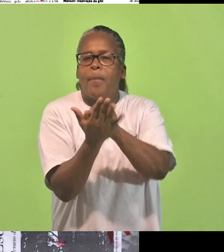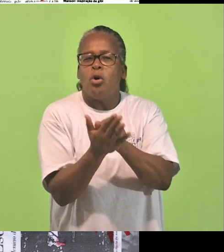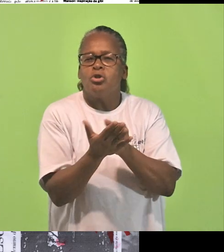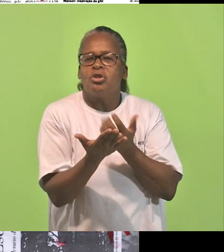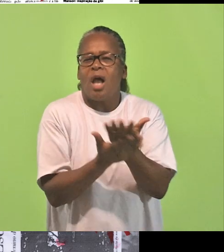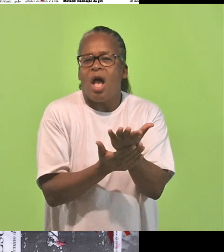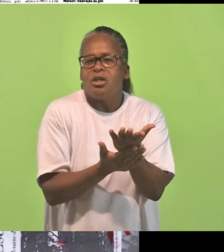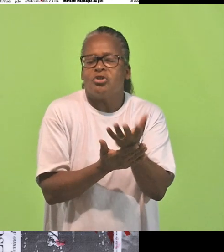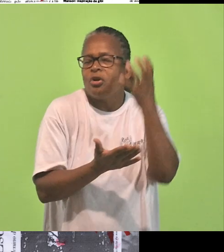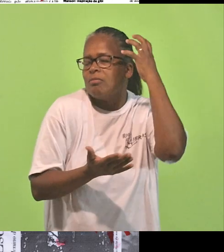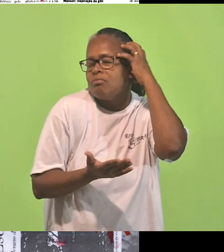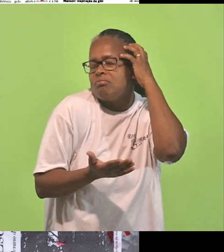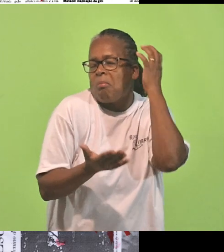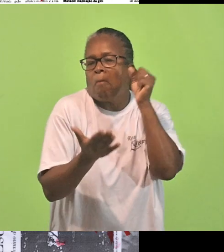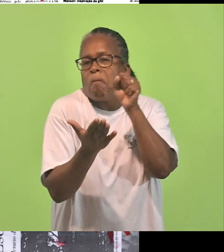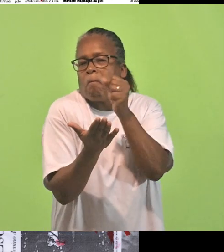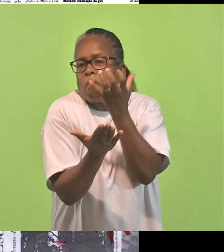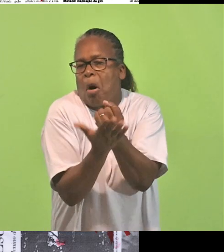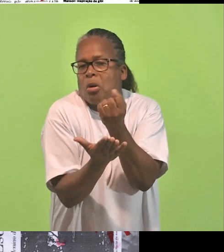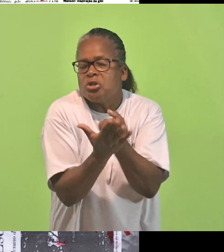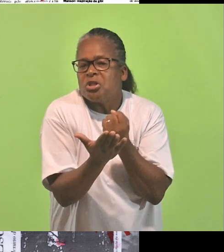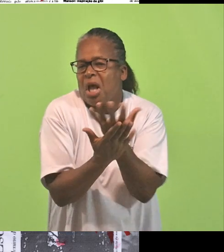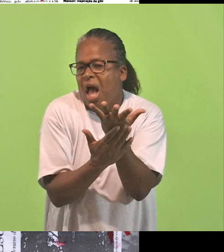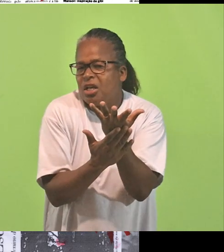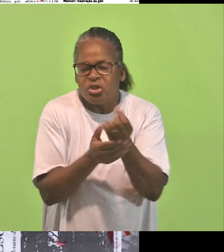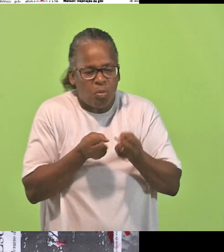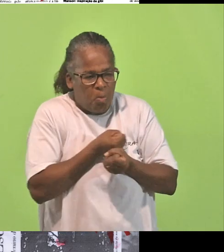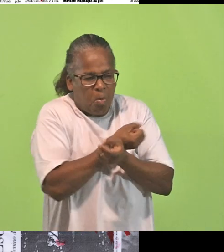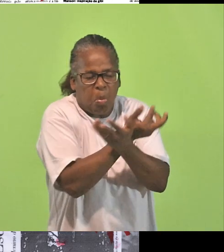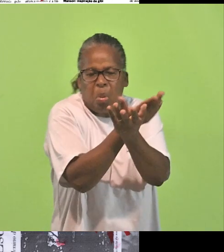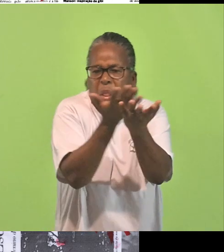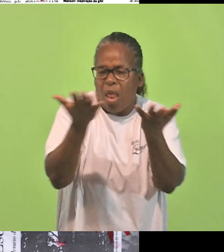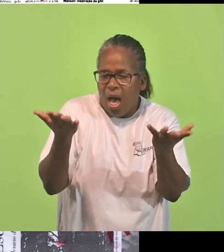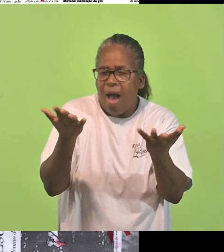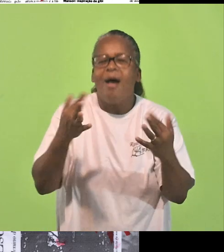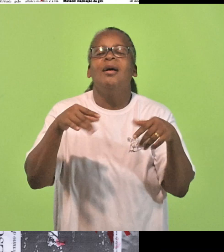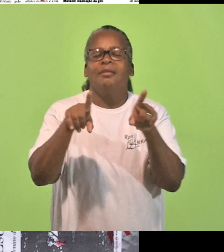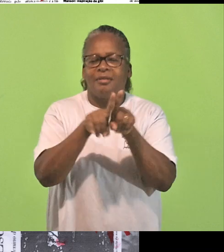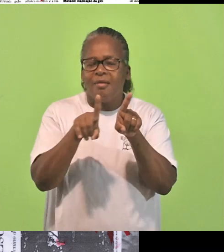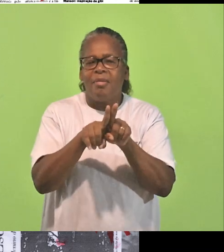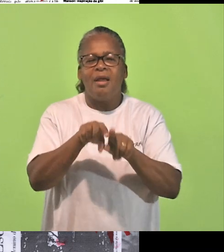e foi adaptado até para a série de TV. A gente também tem o Valmir